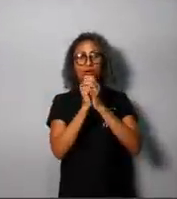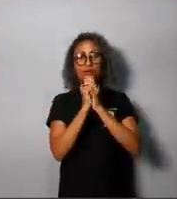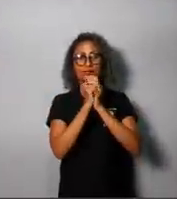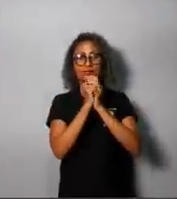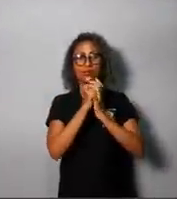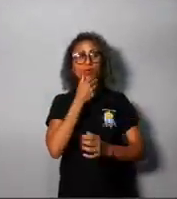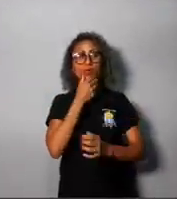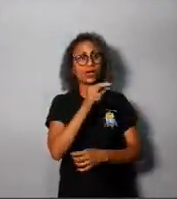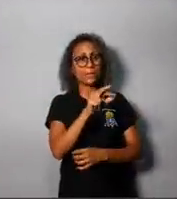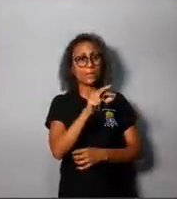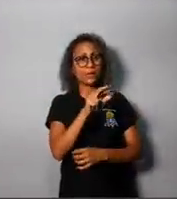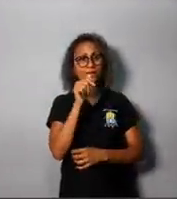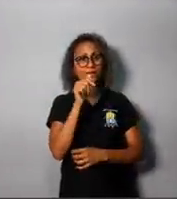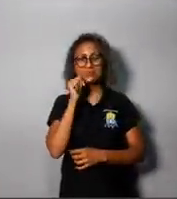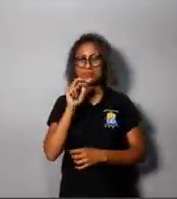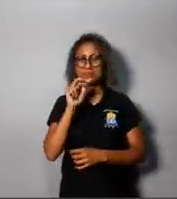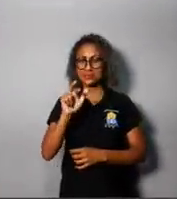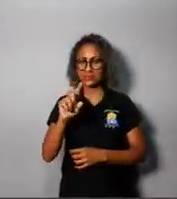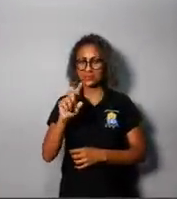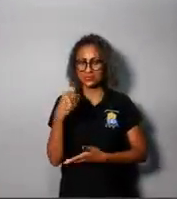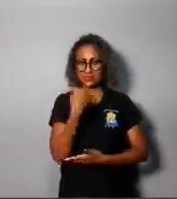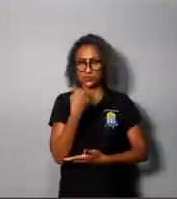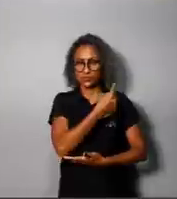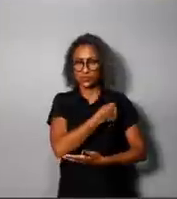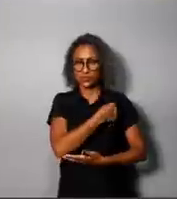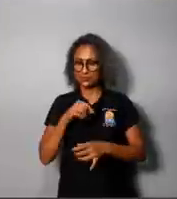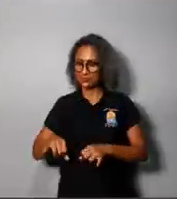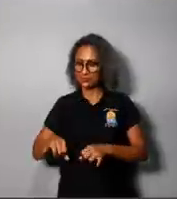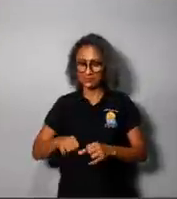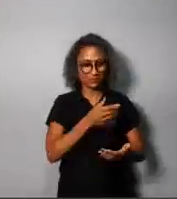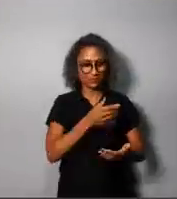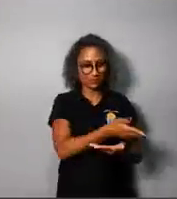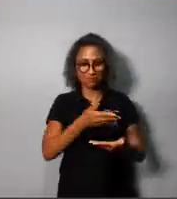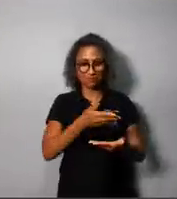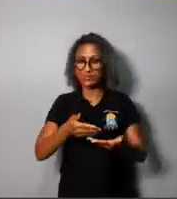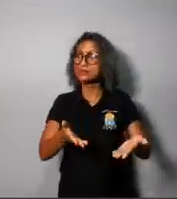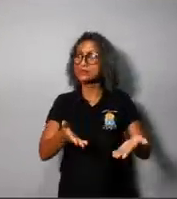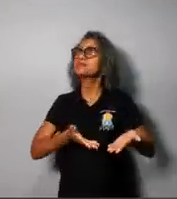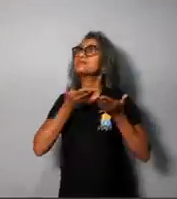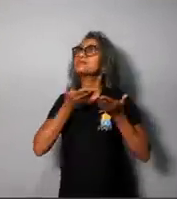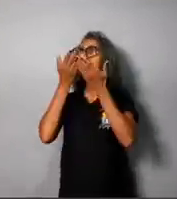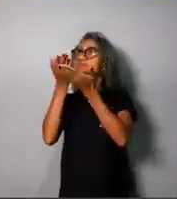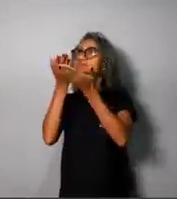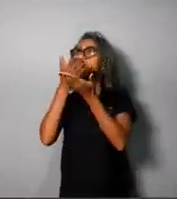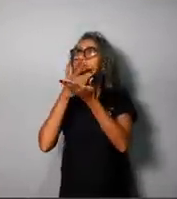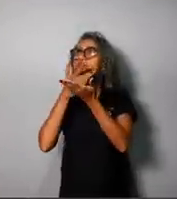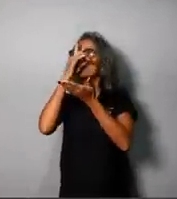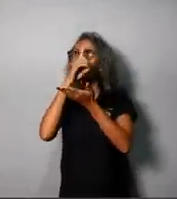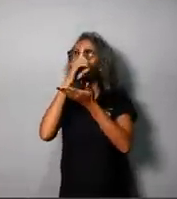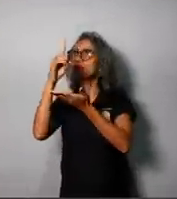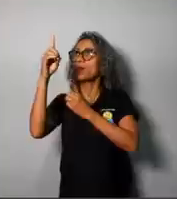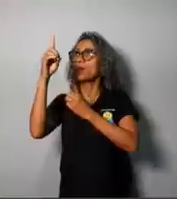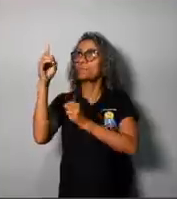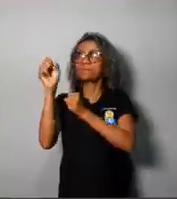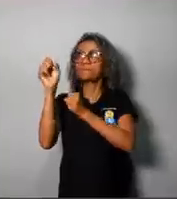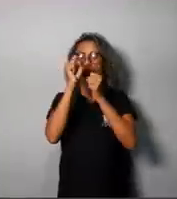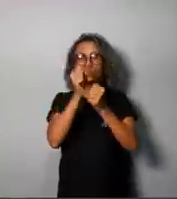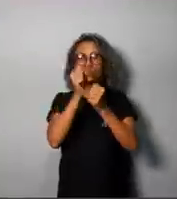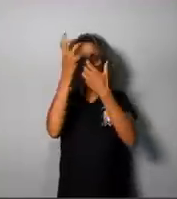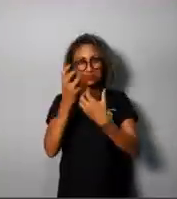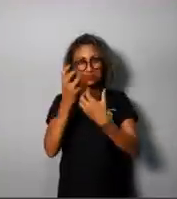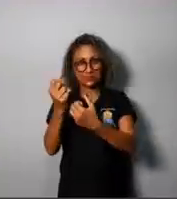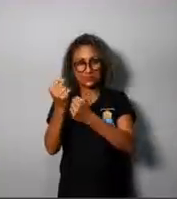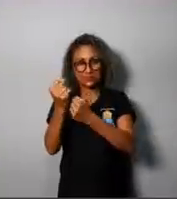Para que o nosso sacrifício seja aceito por Deus Pai Todo-Poderoso. Receba